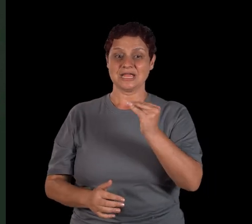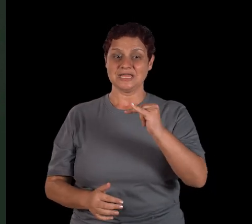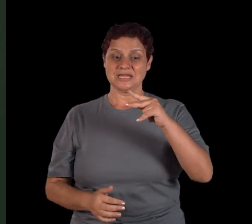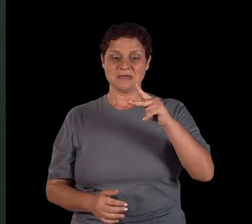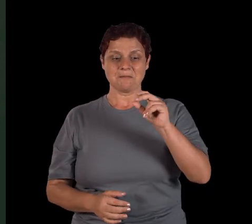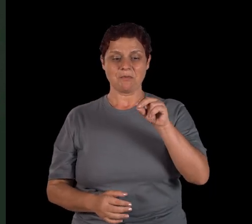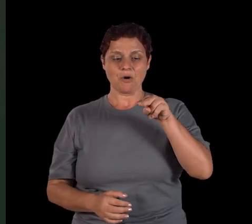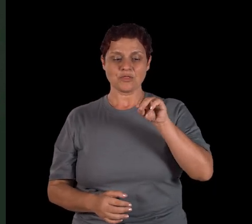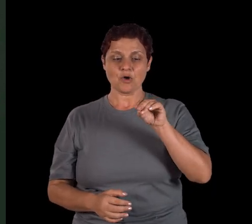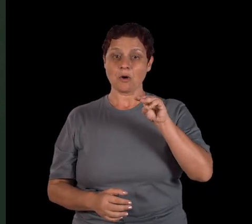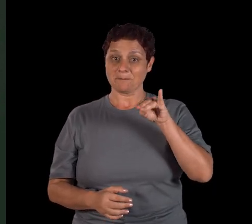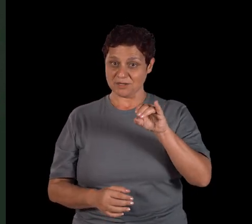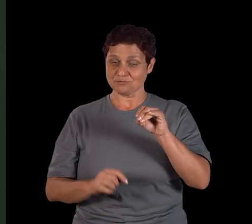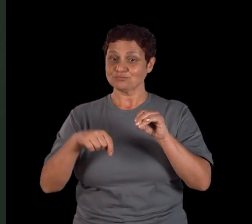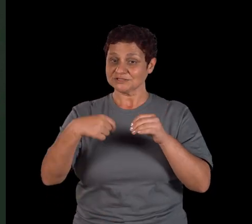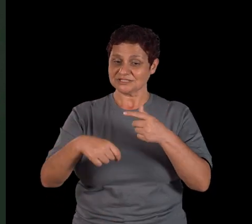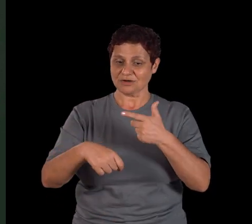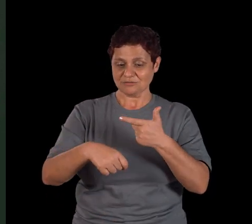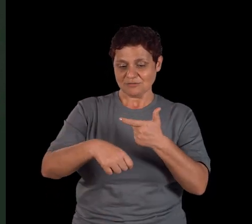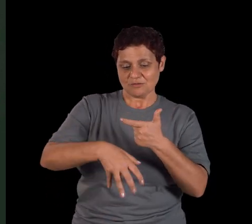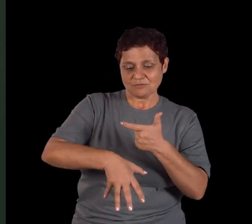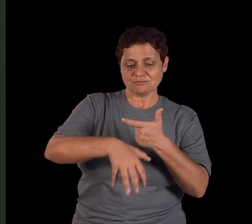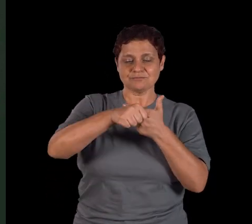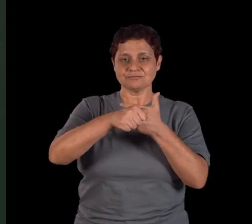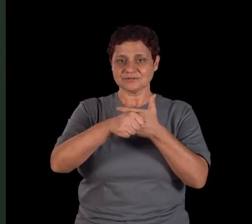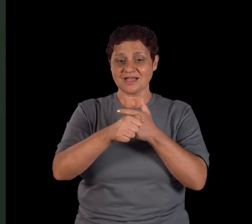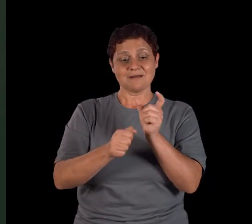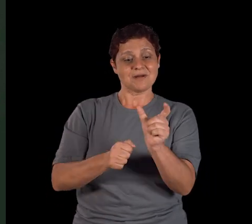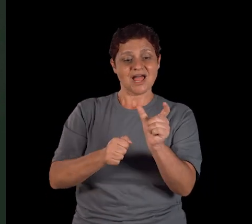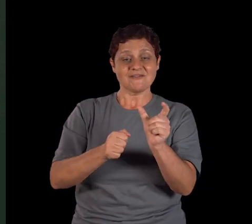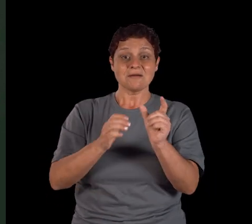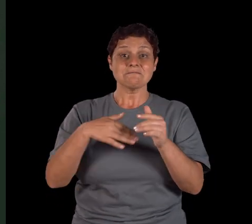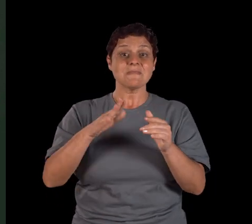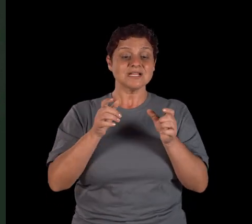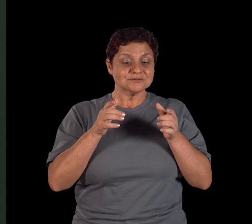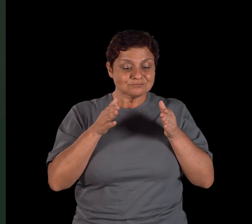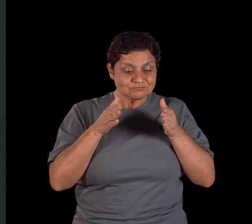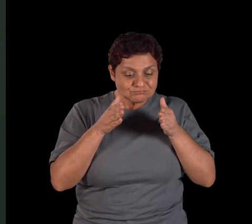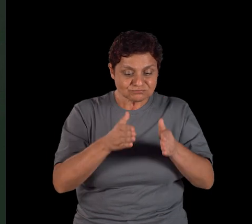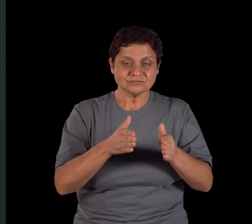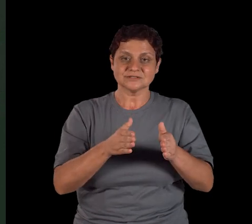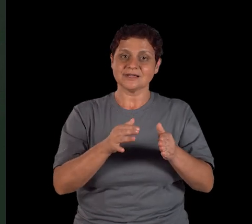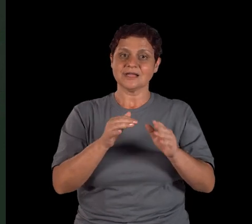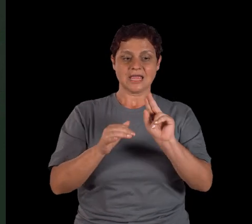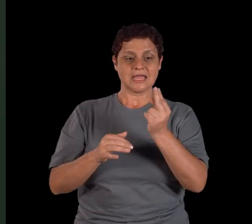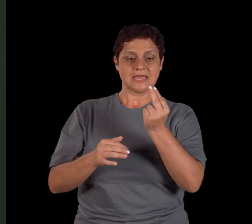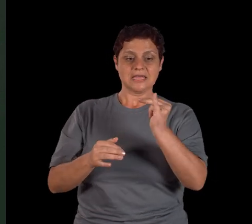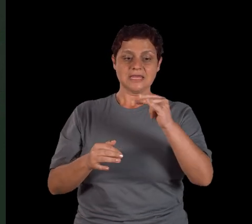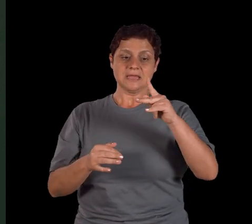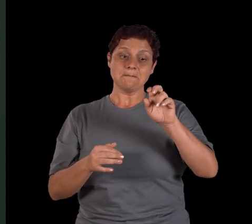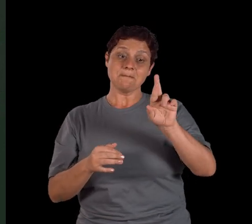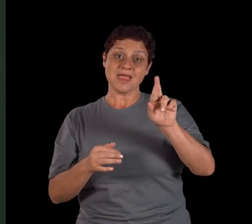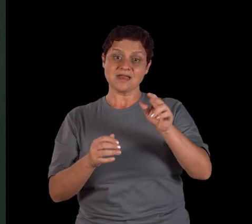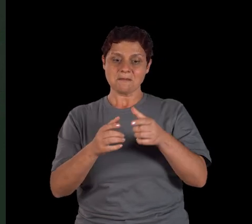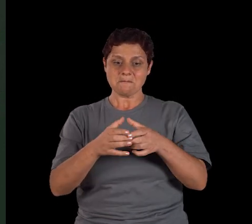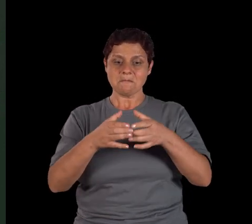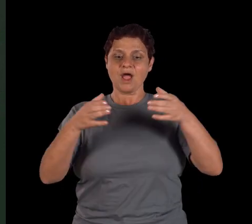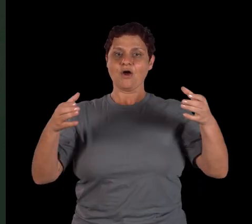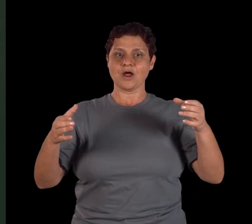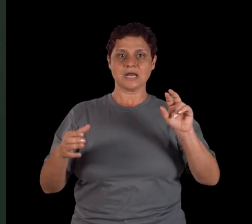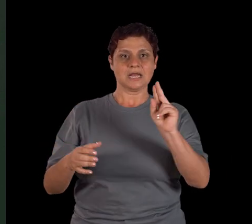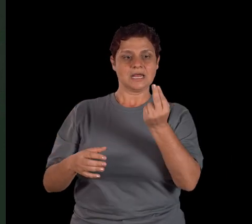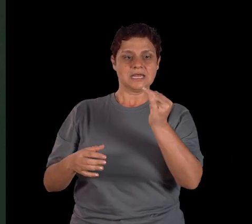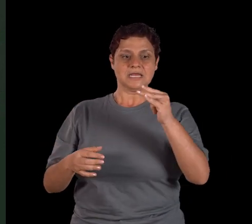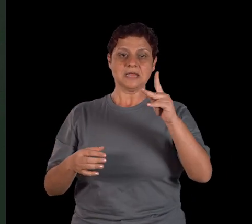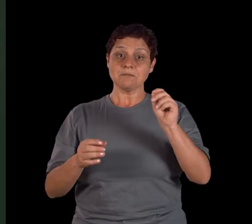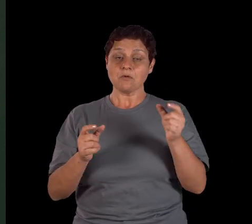que é o hiponômio? É o vocábulo mais específico. É diferente do hiper, né? Hiper é amplo, hipo é pequeno.